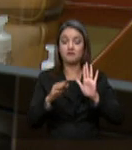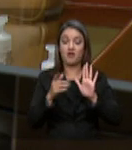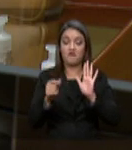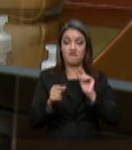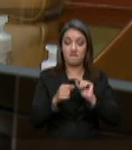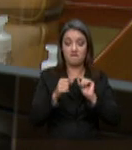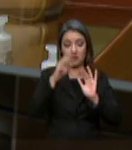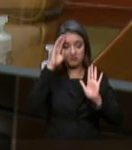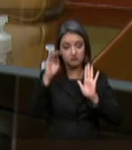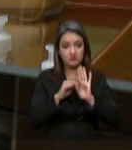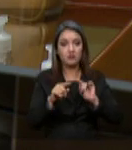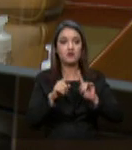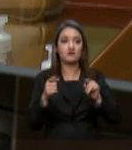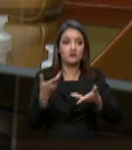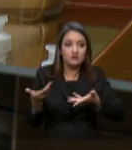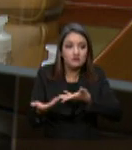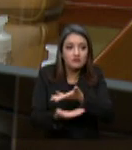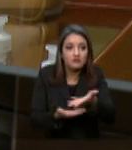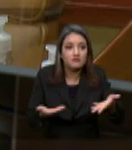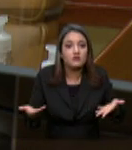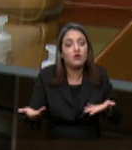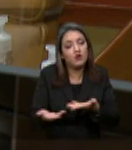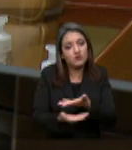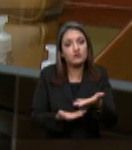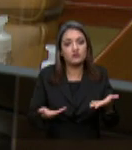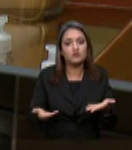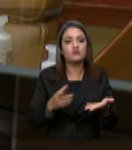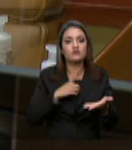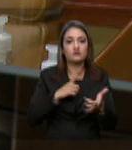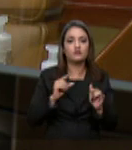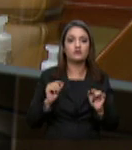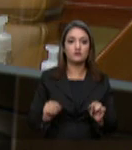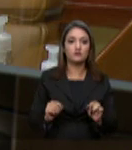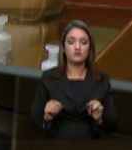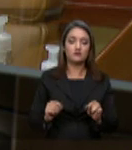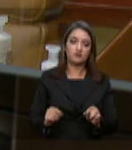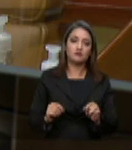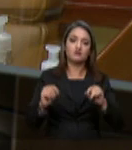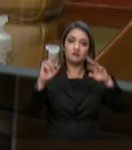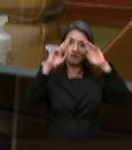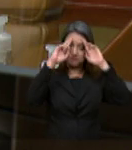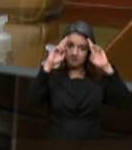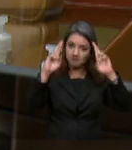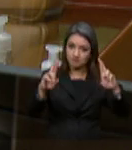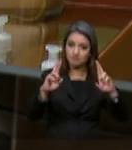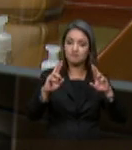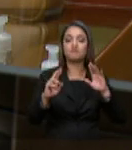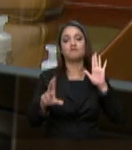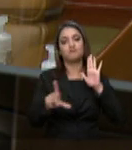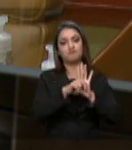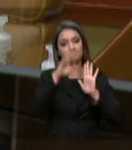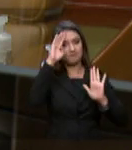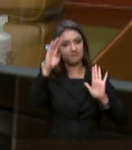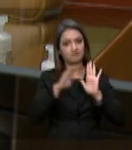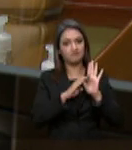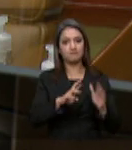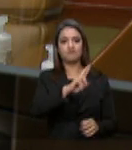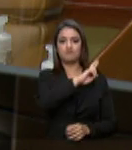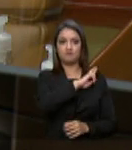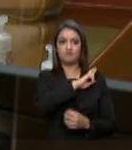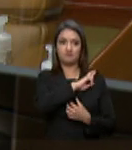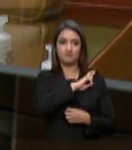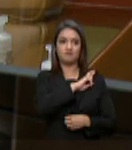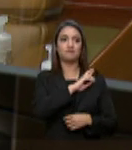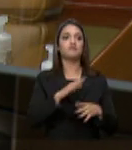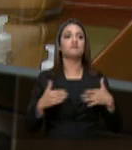seja plural com as diferenças próprias mas com um jeito legalidade responsabilidade portanto